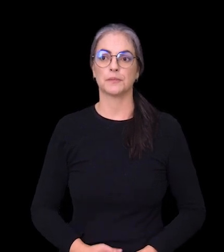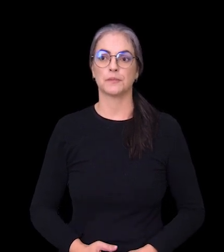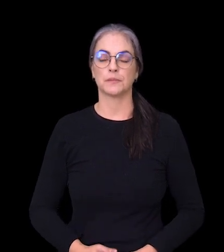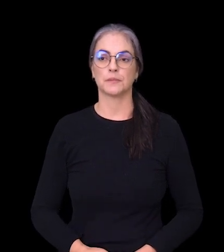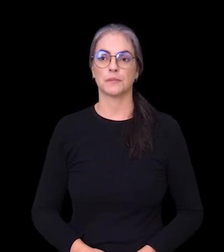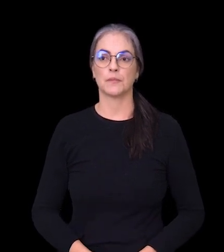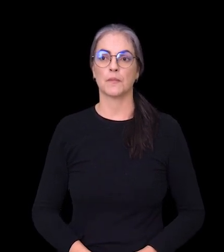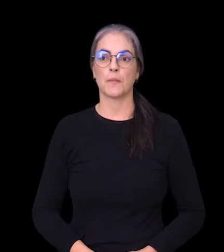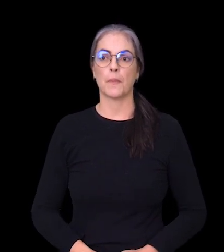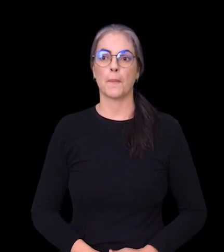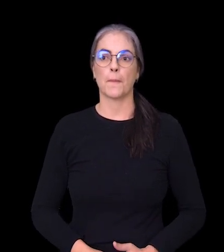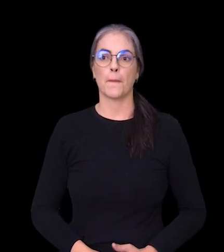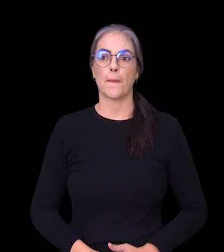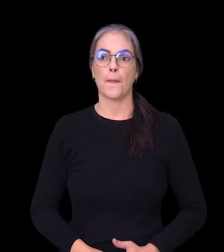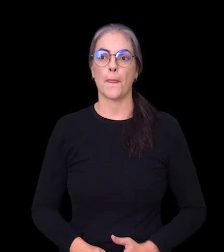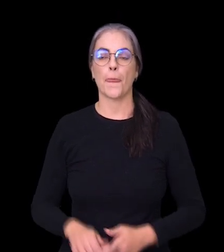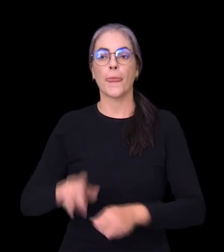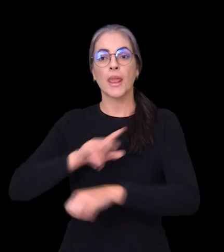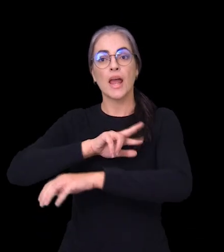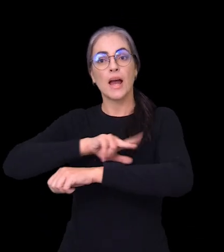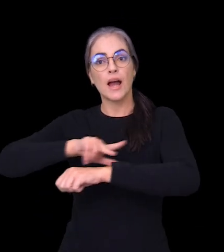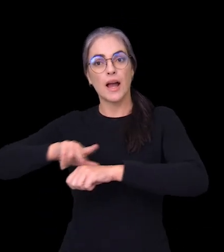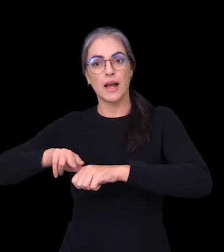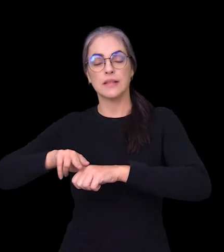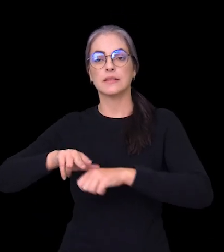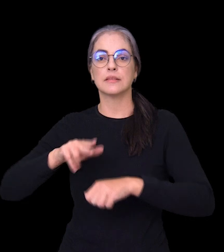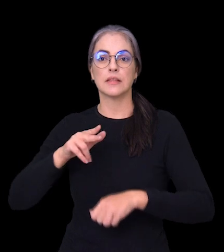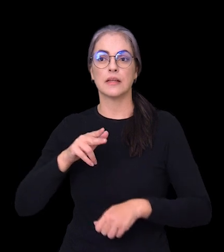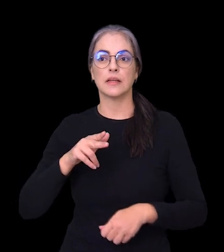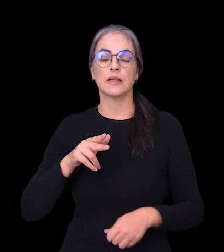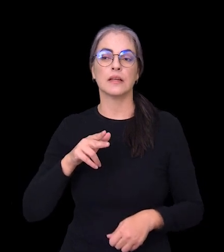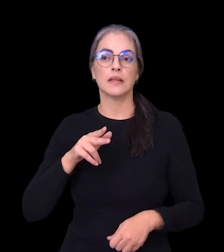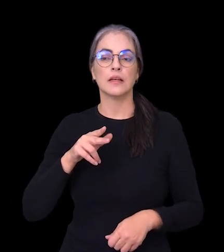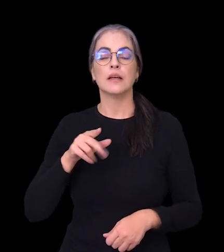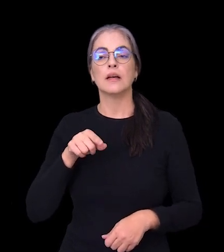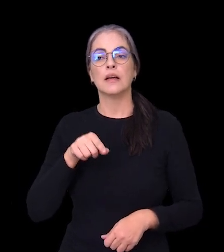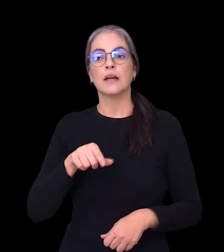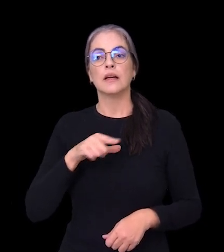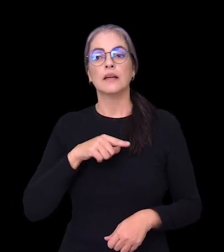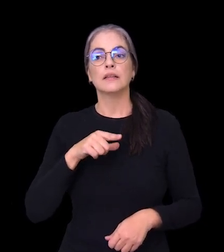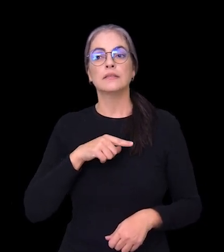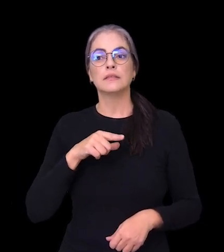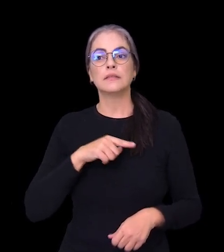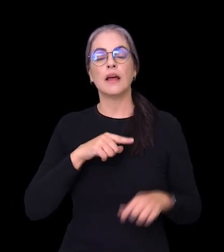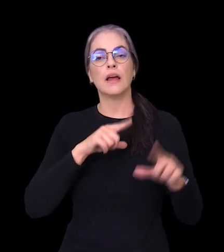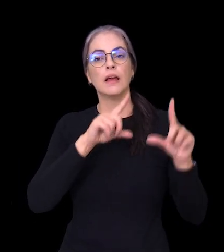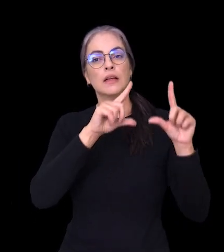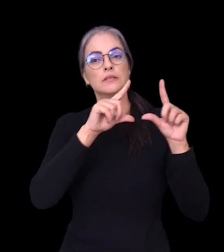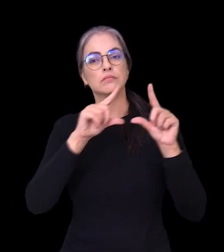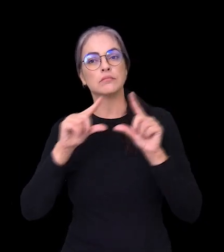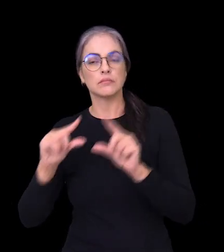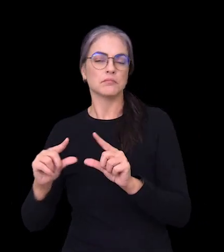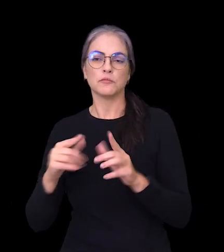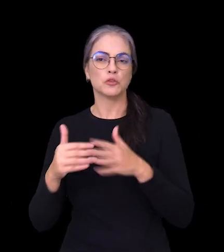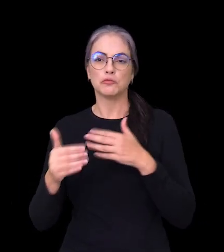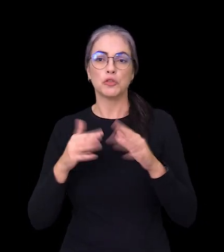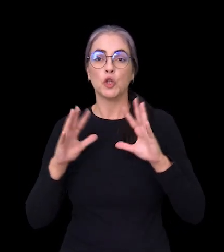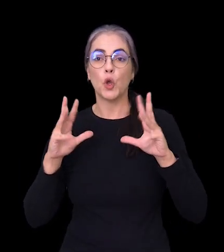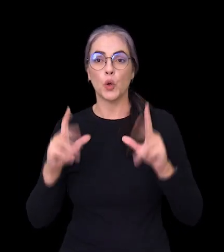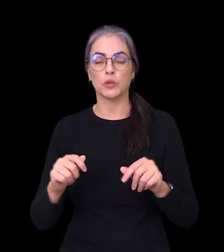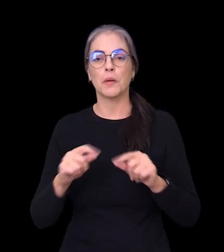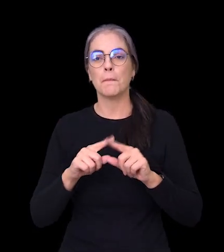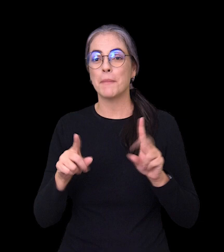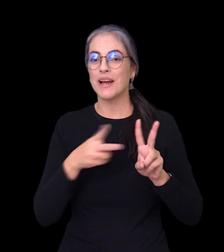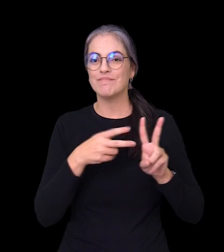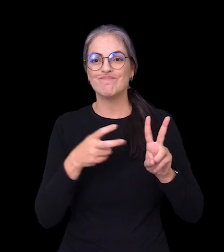de raça-cor, existe um descenso, mas entre indígenas não, está estagnado. Então, existe uma vulnerabilidade aí. É claro que existem